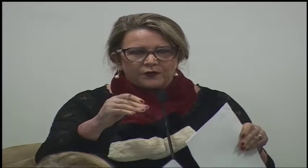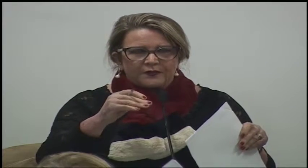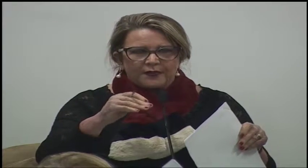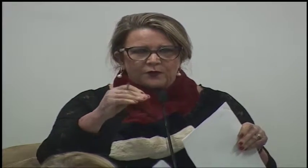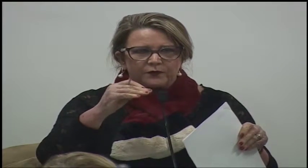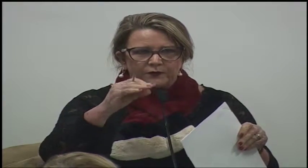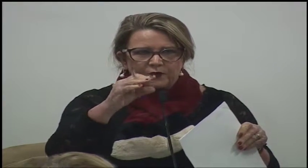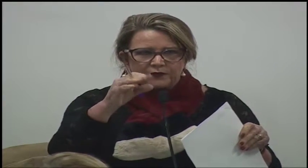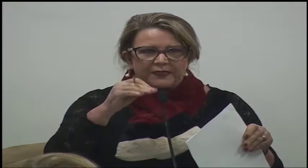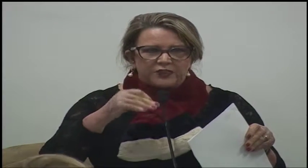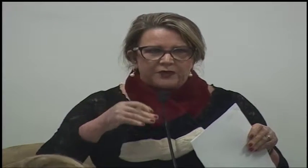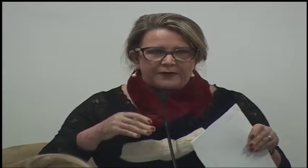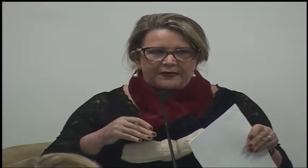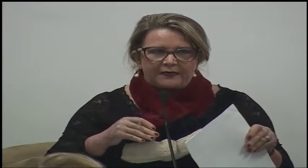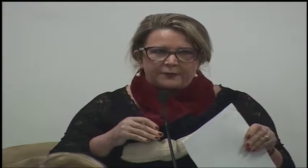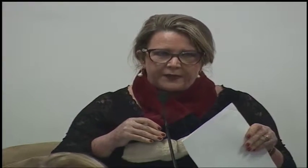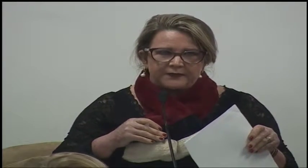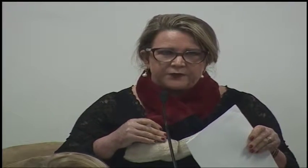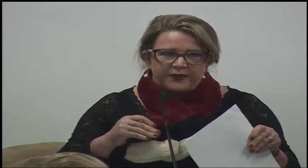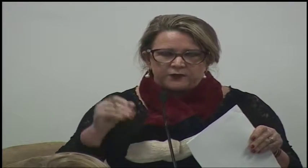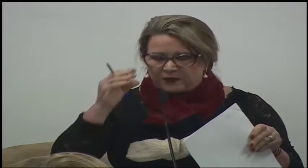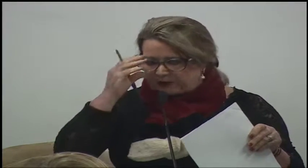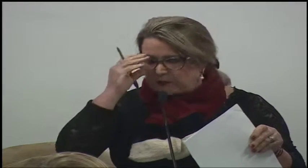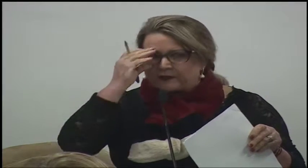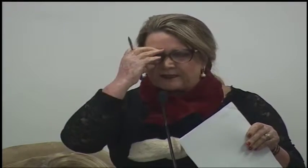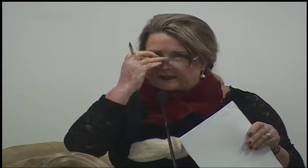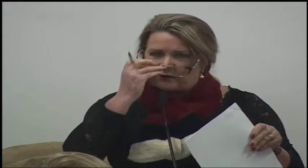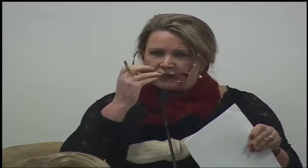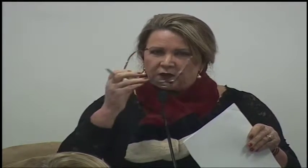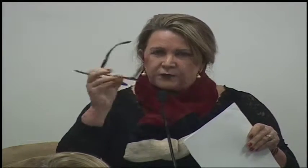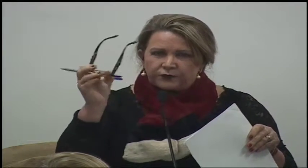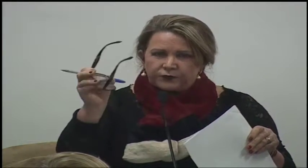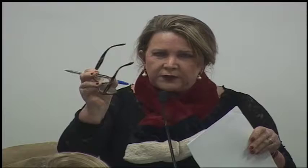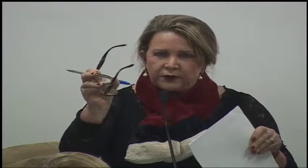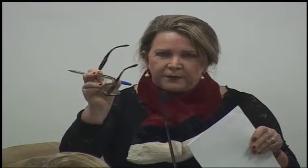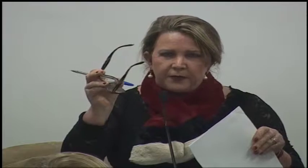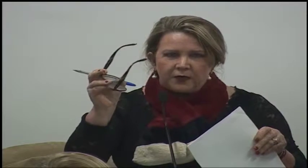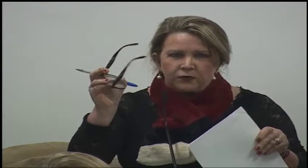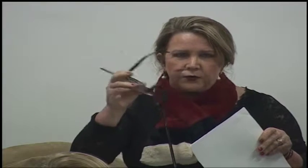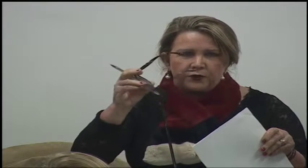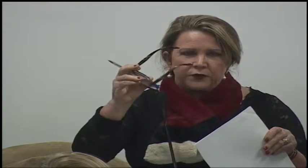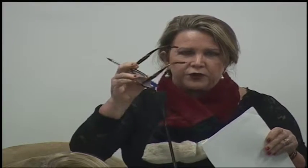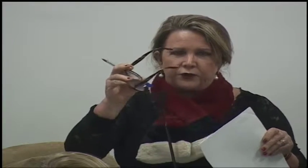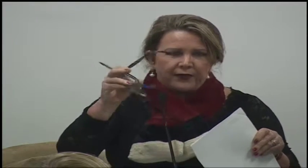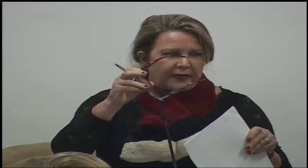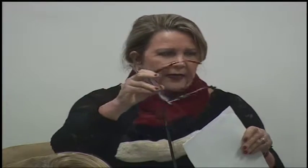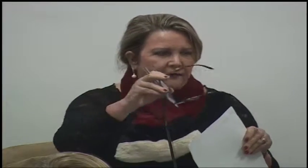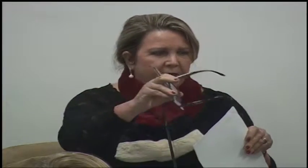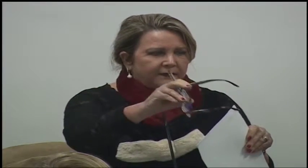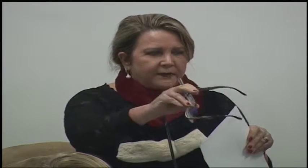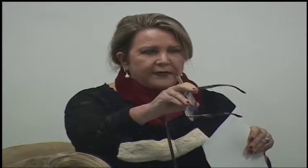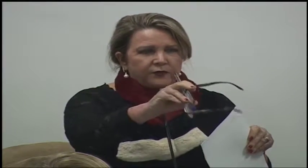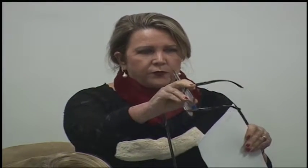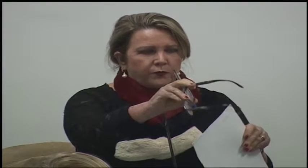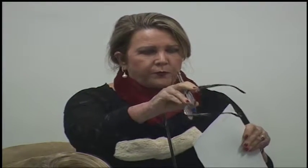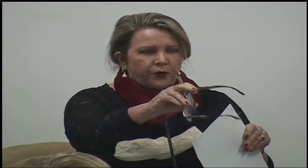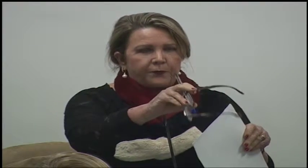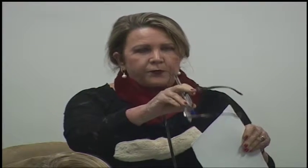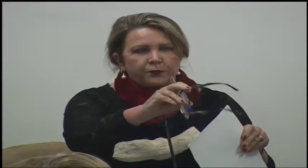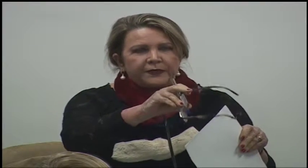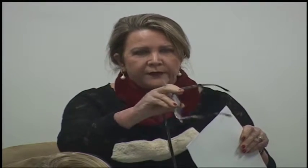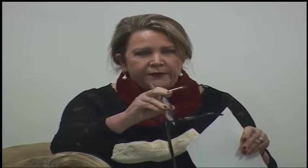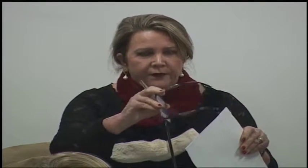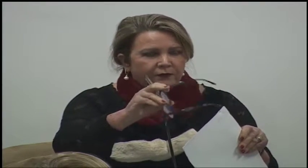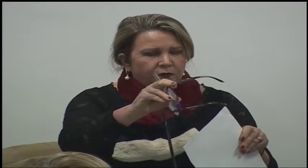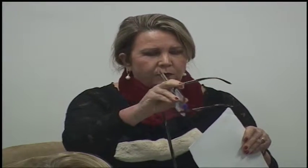assunto. Então, eu só gostaria de chamar para esse fato que me chamou a atenção. Inclusive o Lemão, o senhor não deixou falar, e nem o